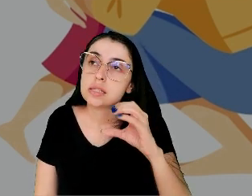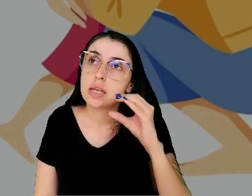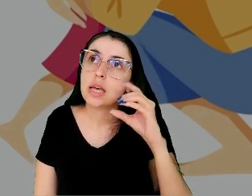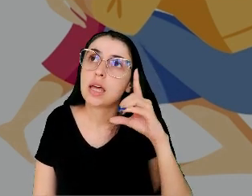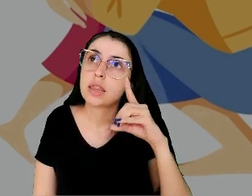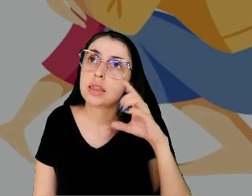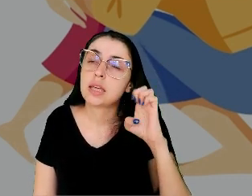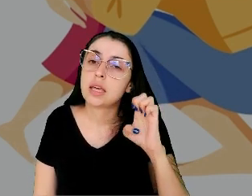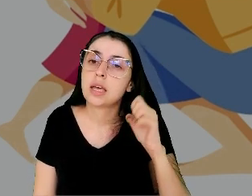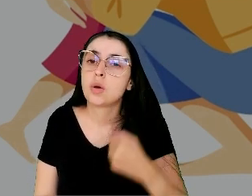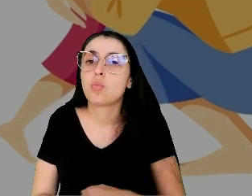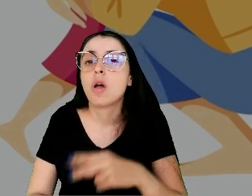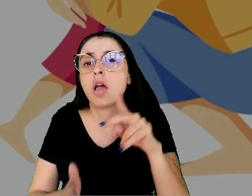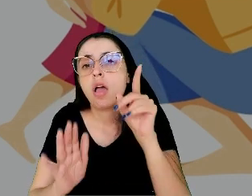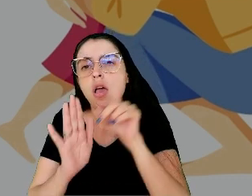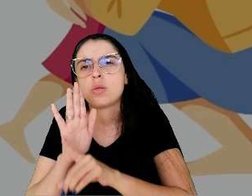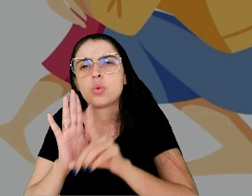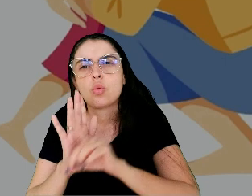relatório sobre